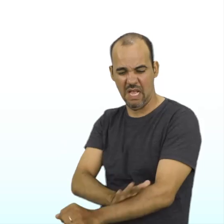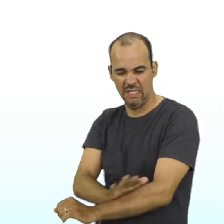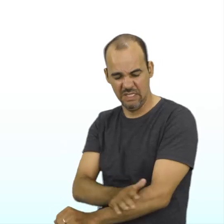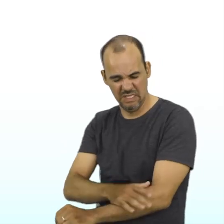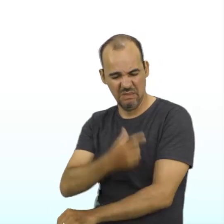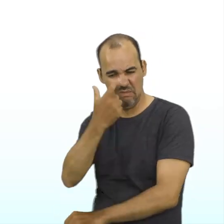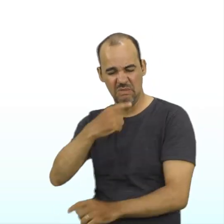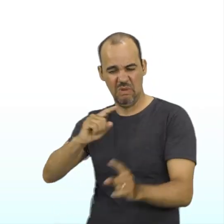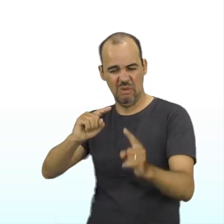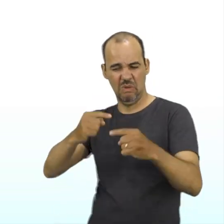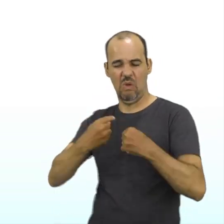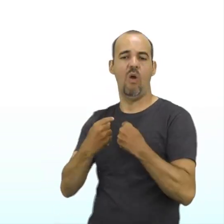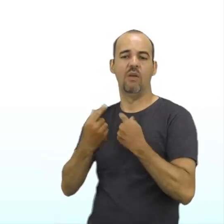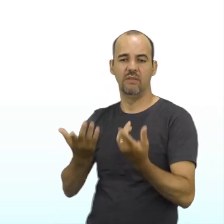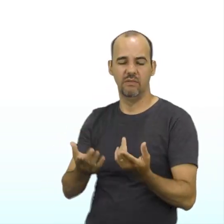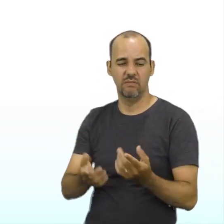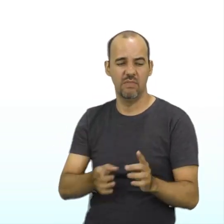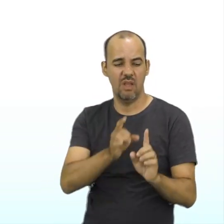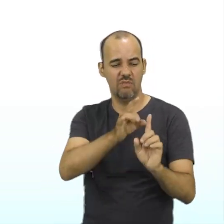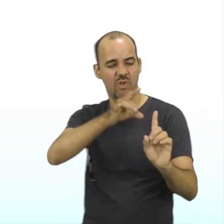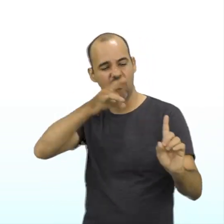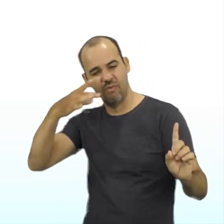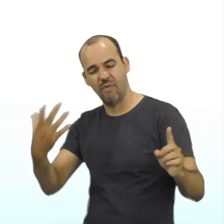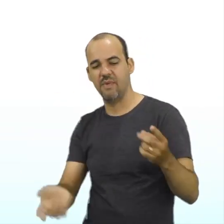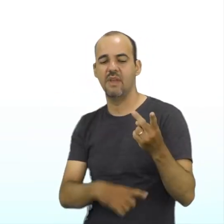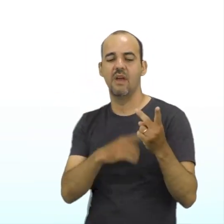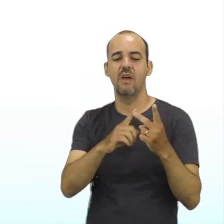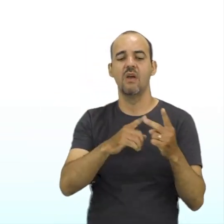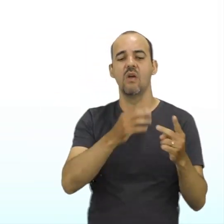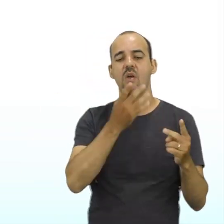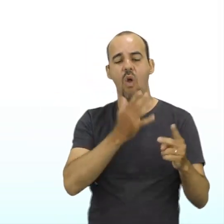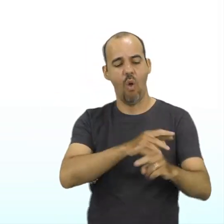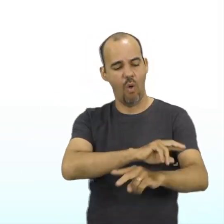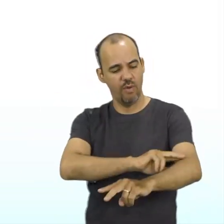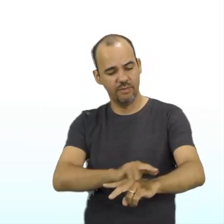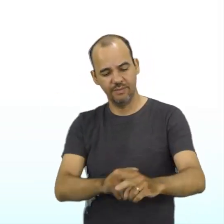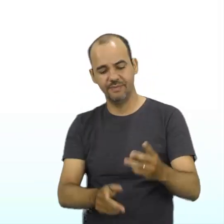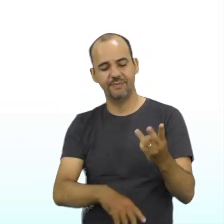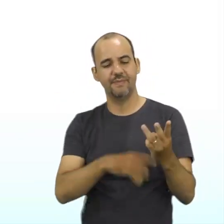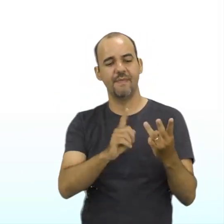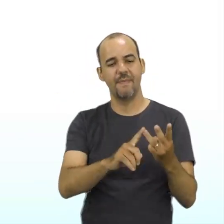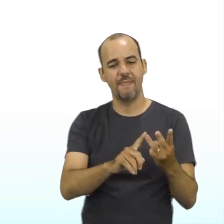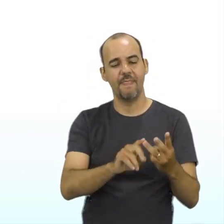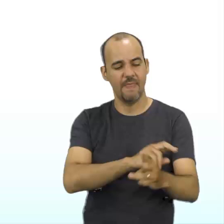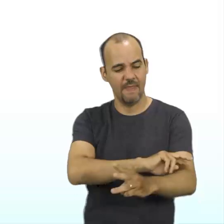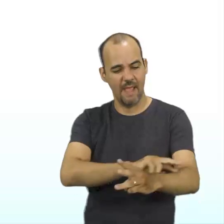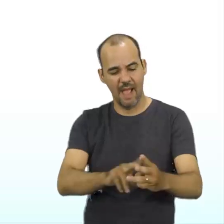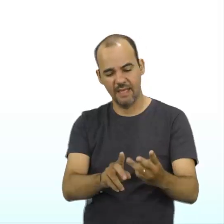viu aí xenofobia, cor, raça e racismo. Então, acho que